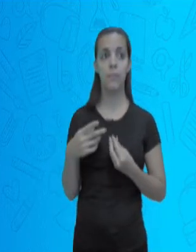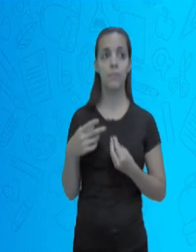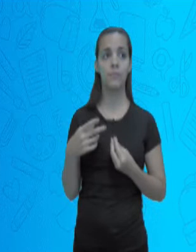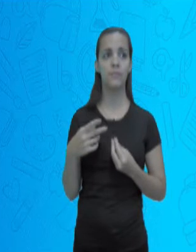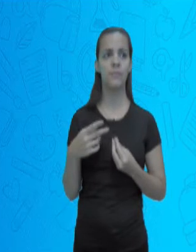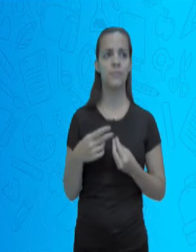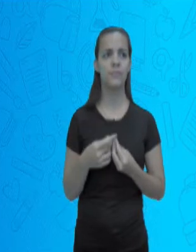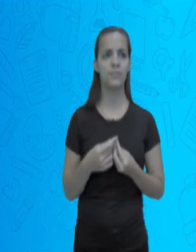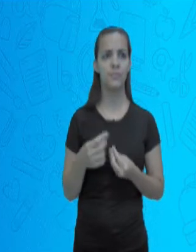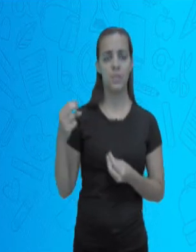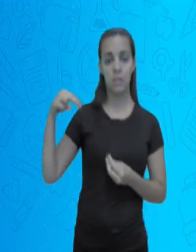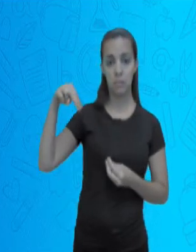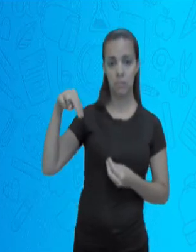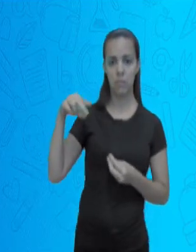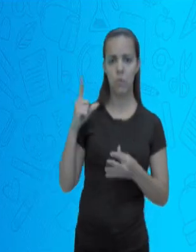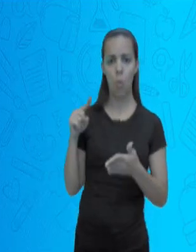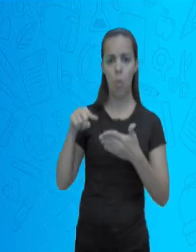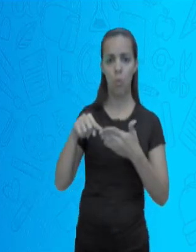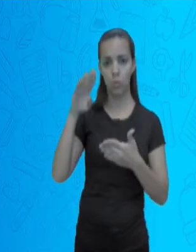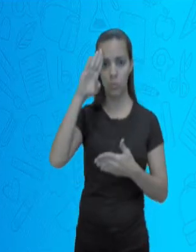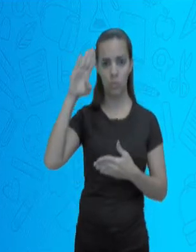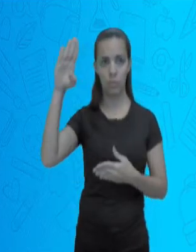representado pela letra N.